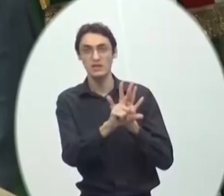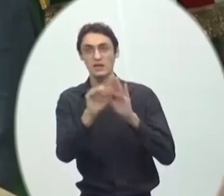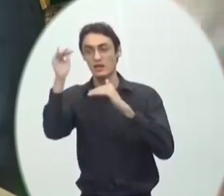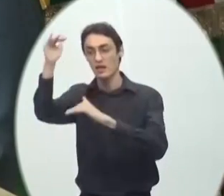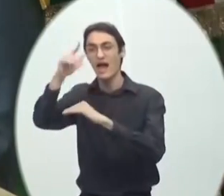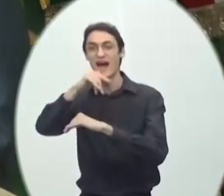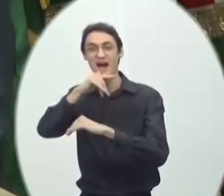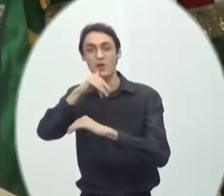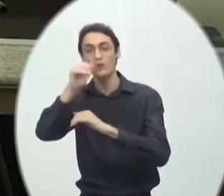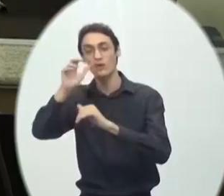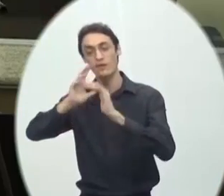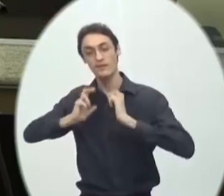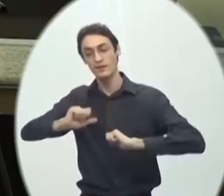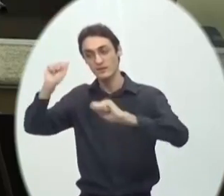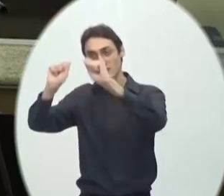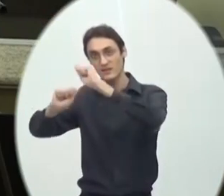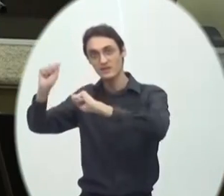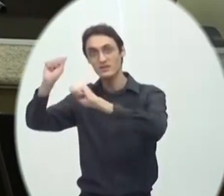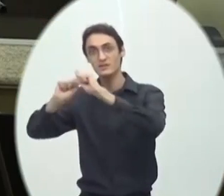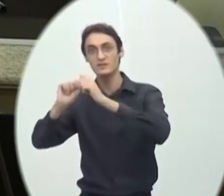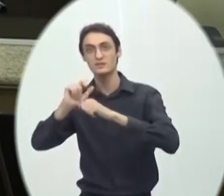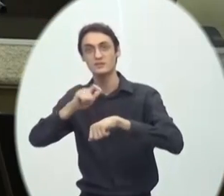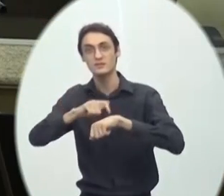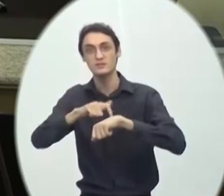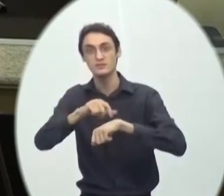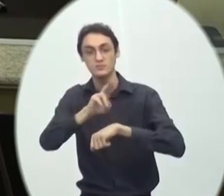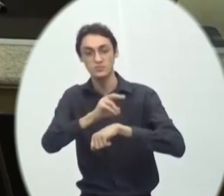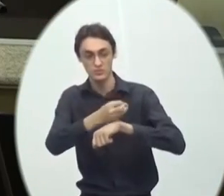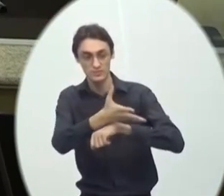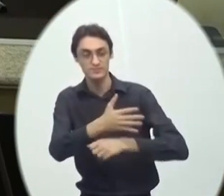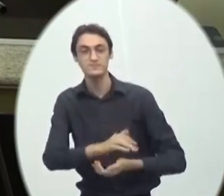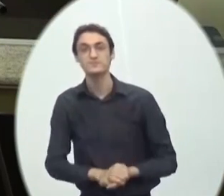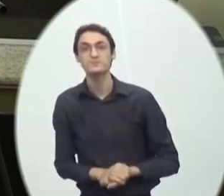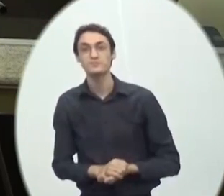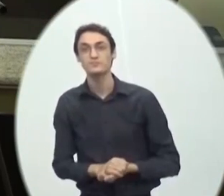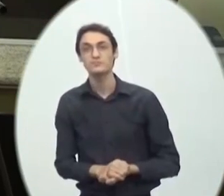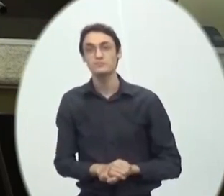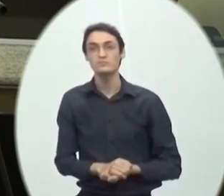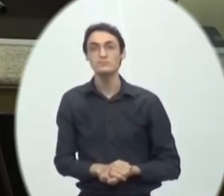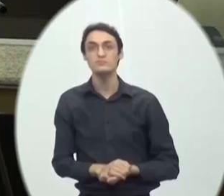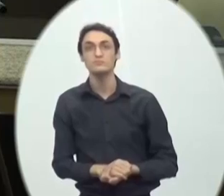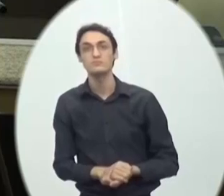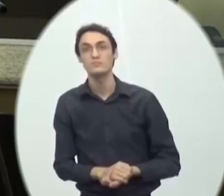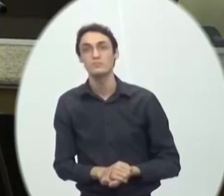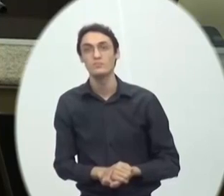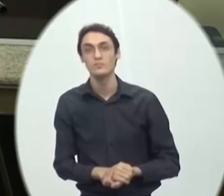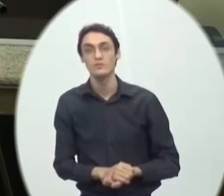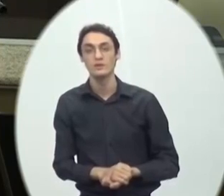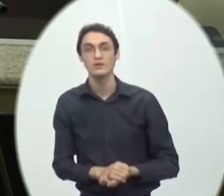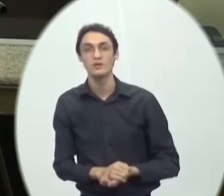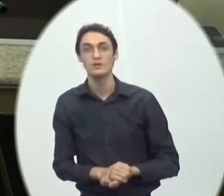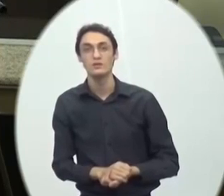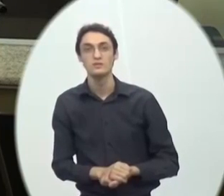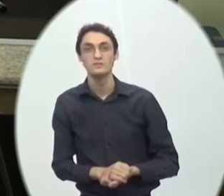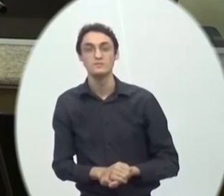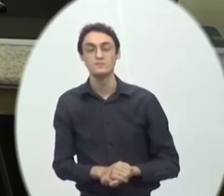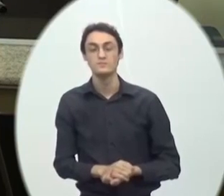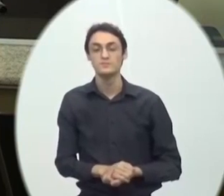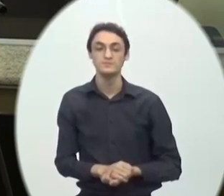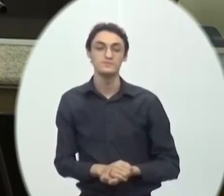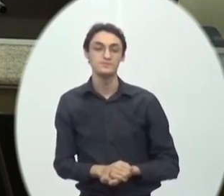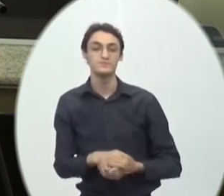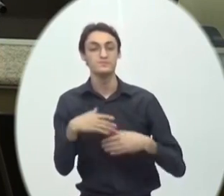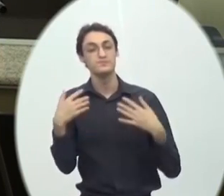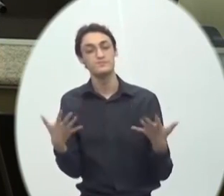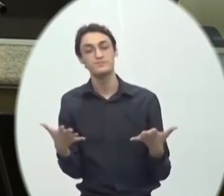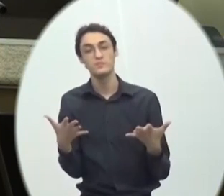d'água, aquelas caixas d'água, você dá uma parte, vereador, aquelas caixas d'água que são no subterrâneo, para cuidar das enchentes. É, então,